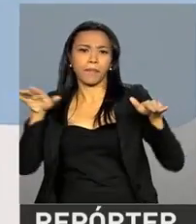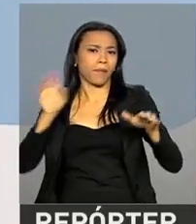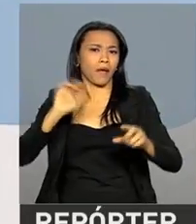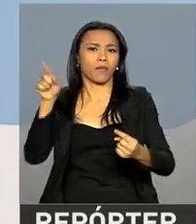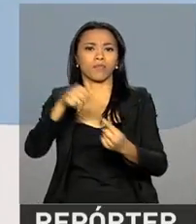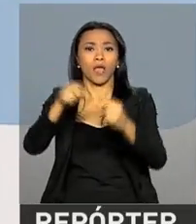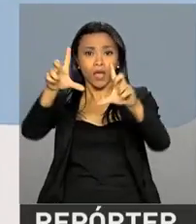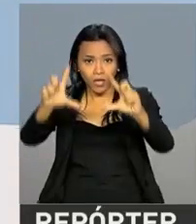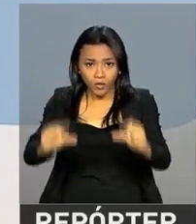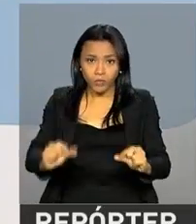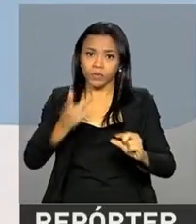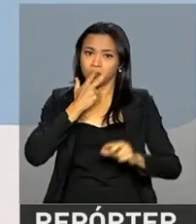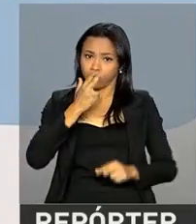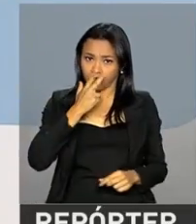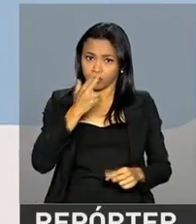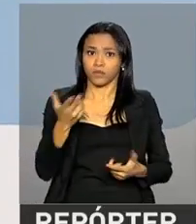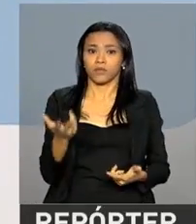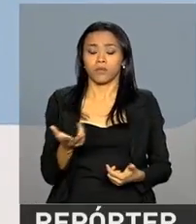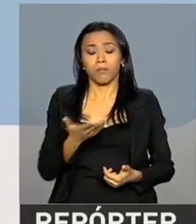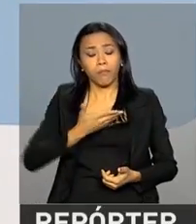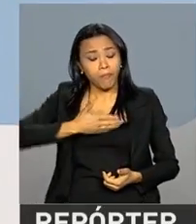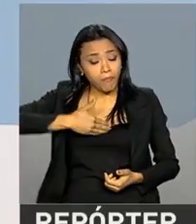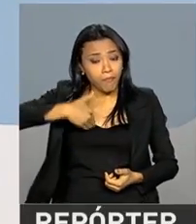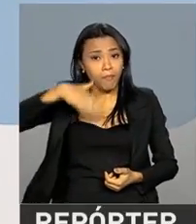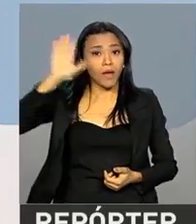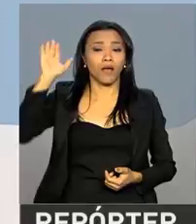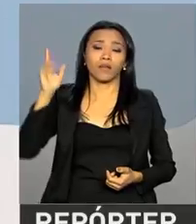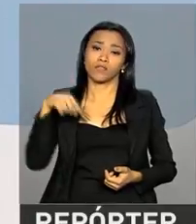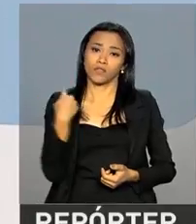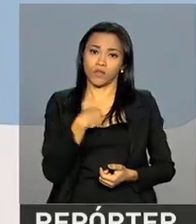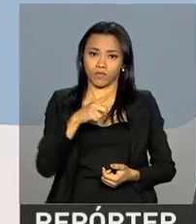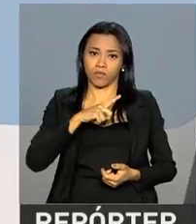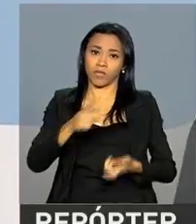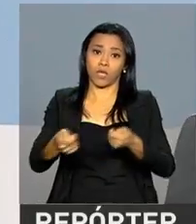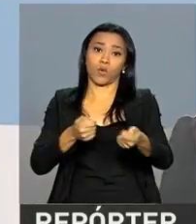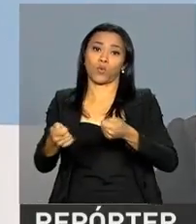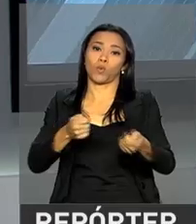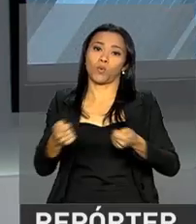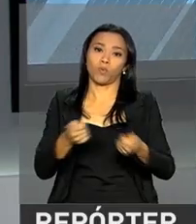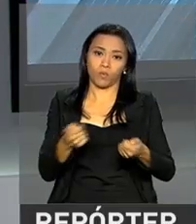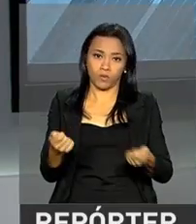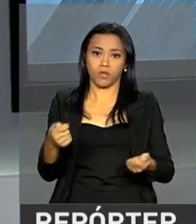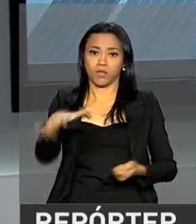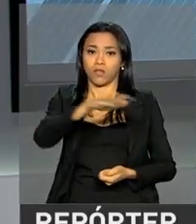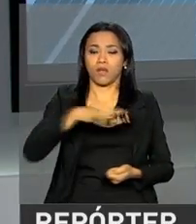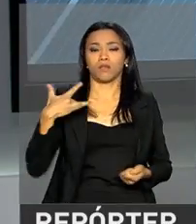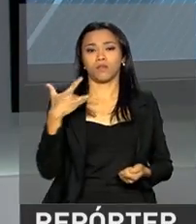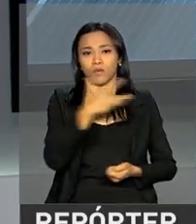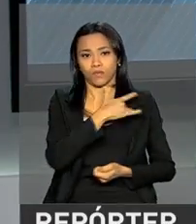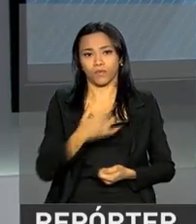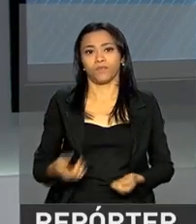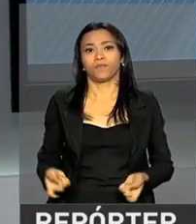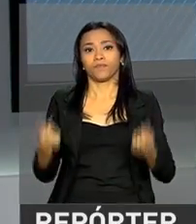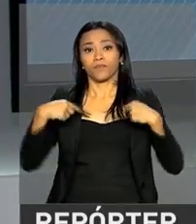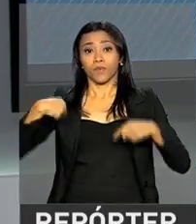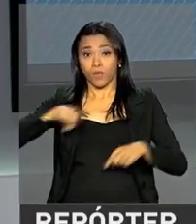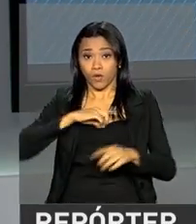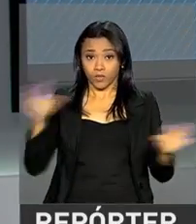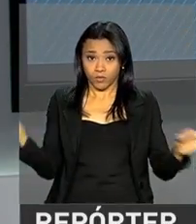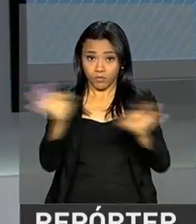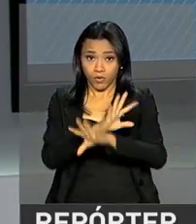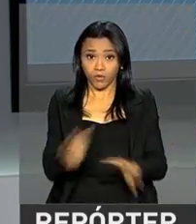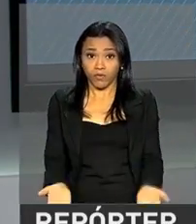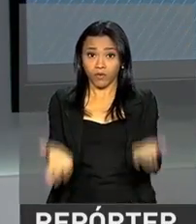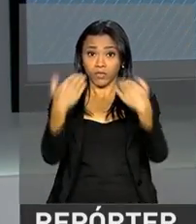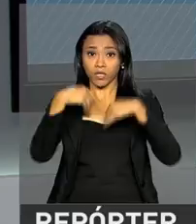consumo do cigarro mas nós economizaremos de gastos de saúde nós ficamos por aqui voltamos